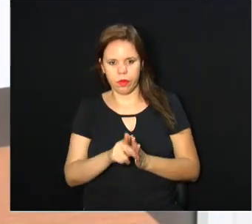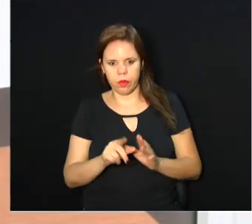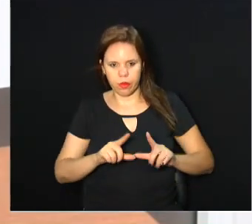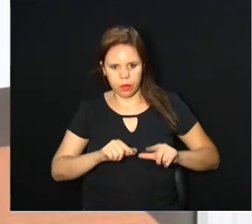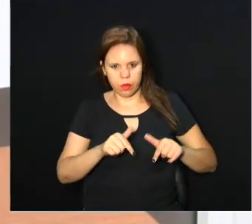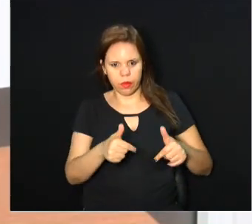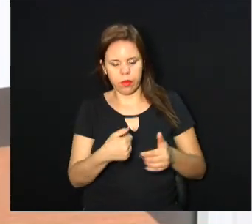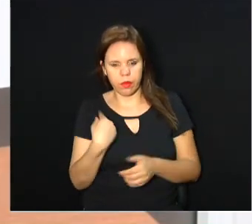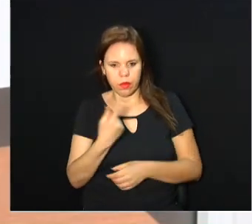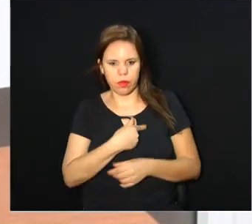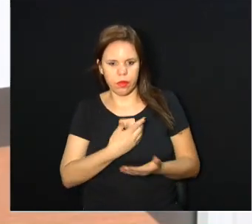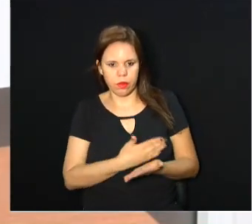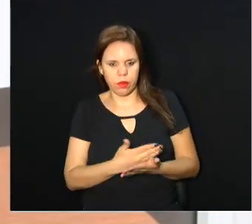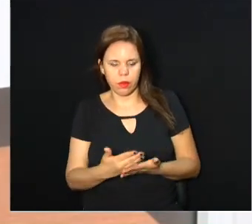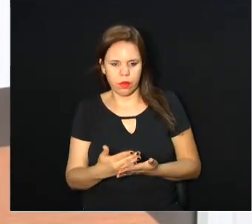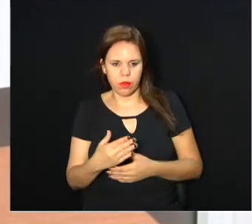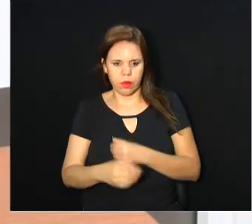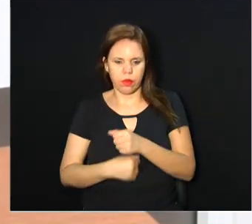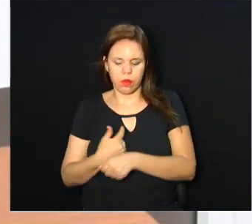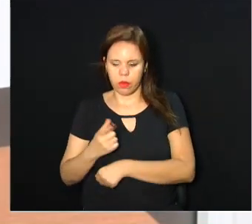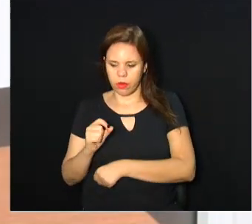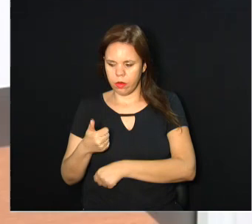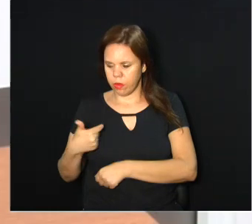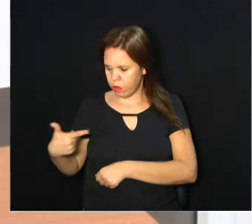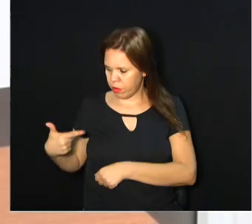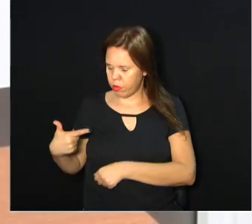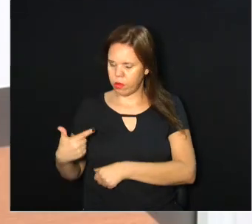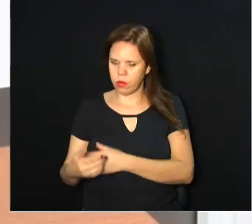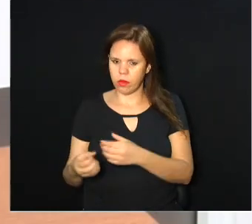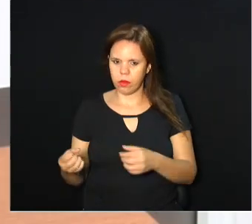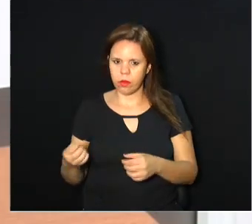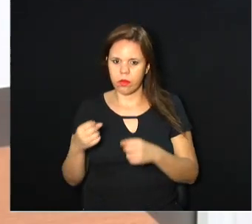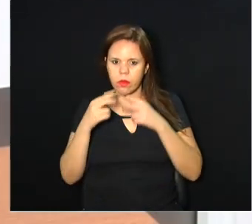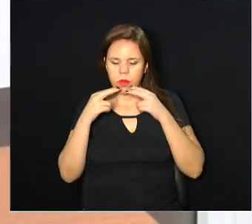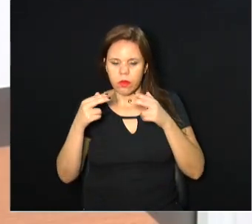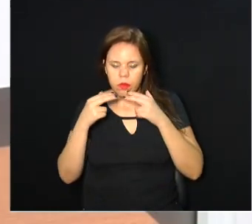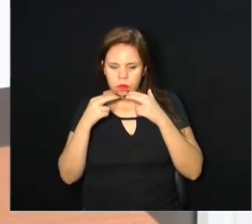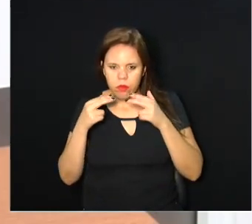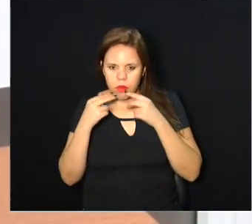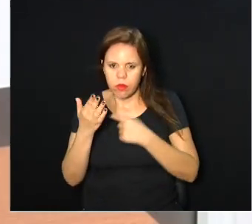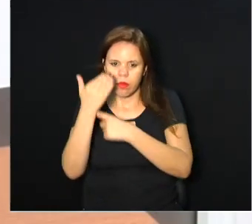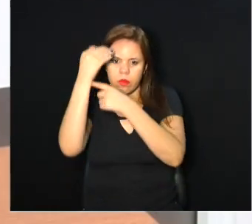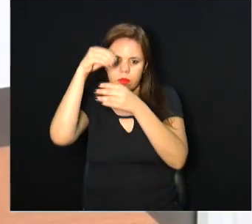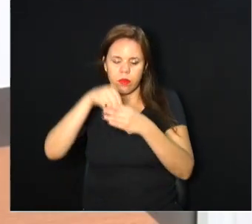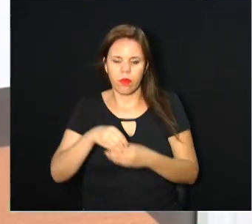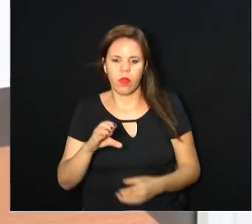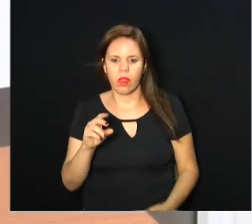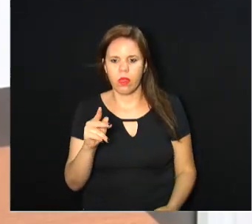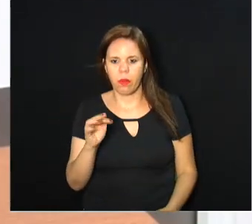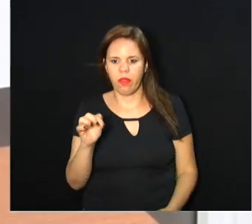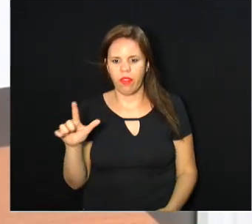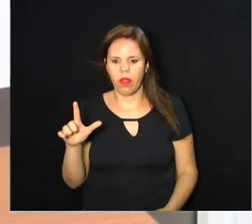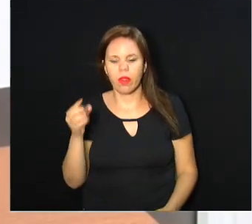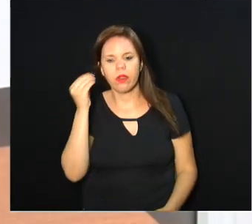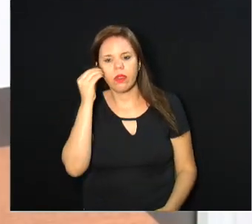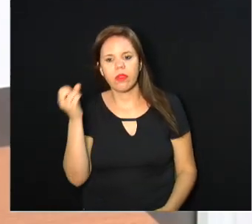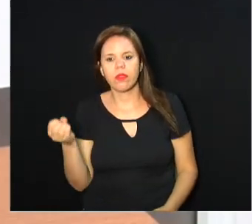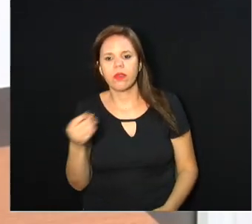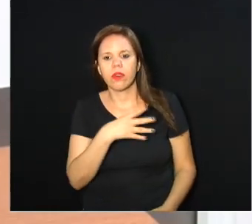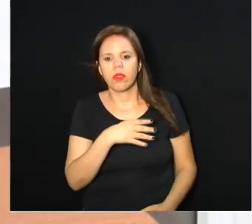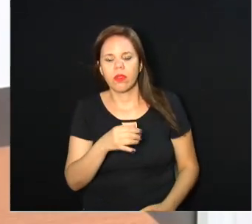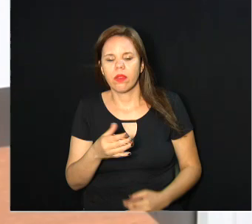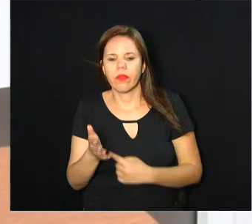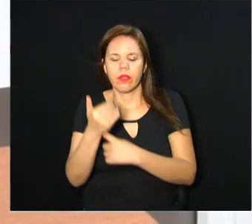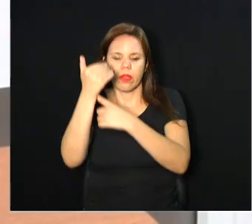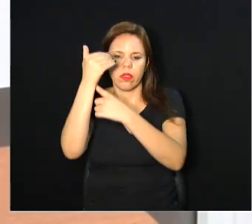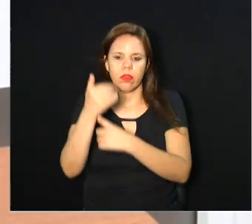ações que nós iniciamos aí desde 2012 dentro da área de inovação da CPFL, com o intuito de testar novas tecnologias emergentes